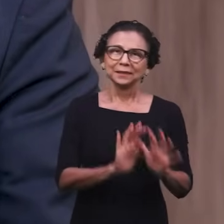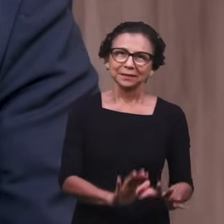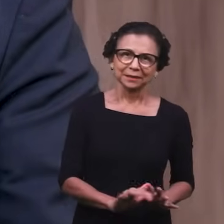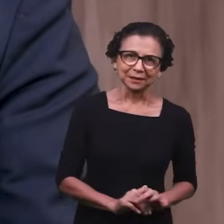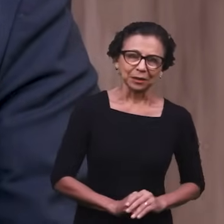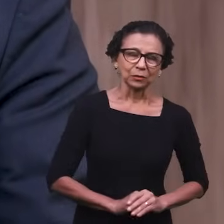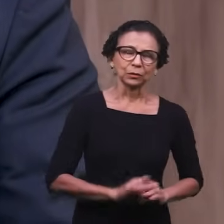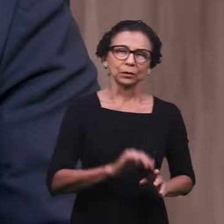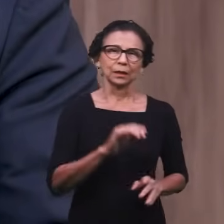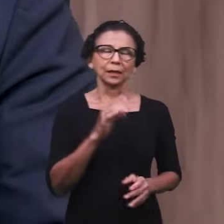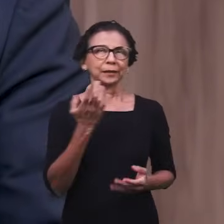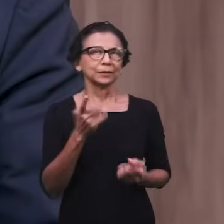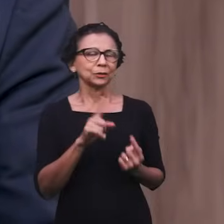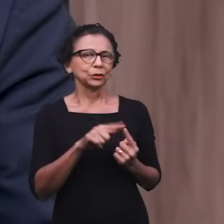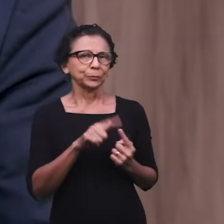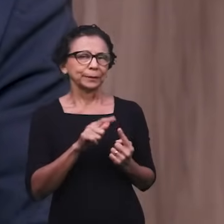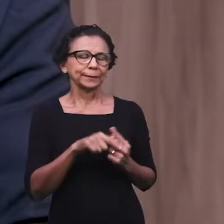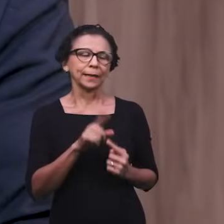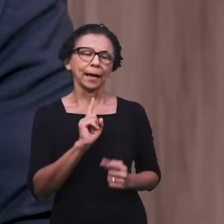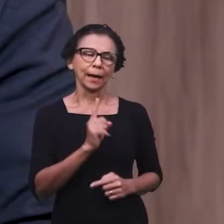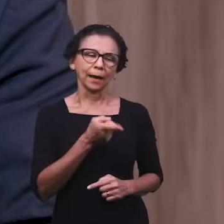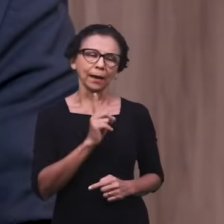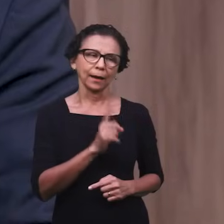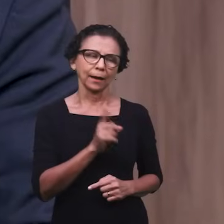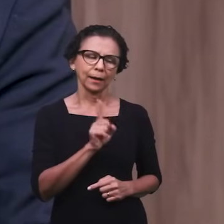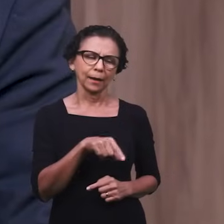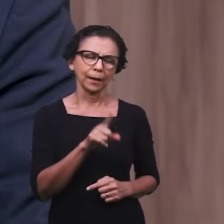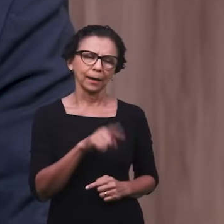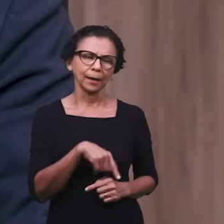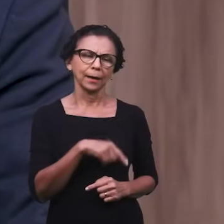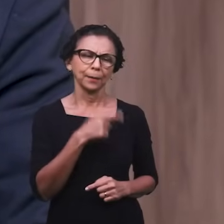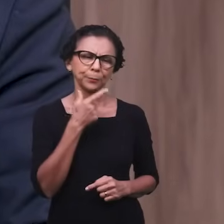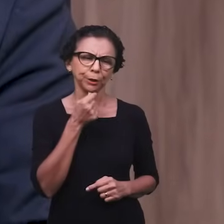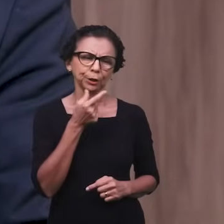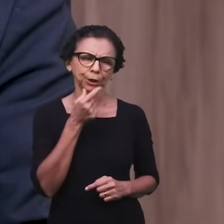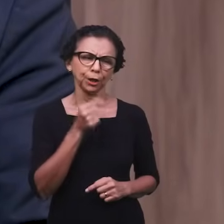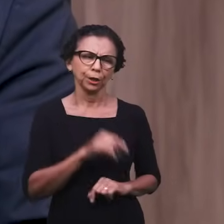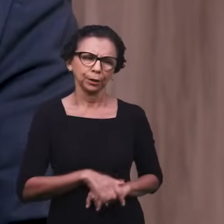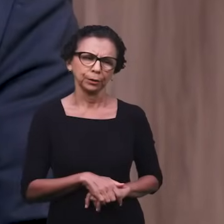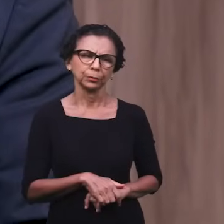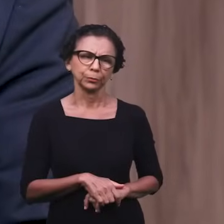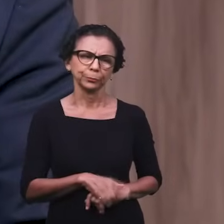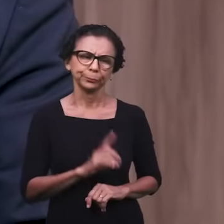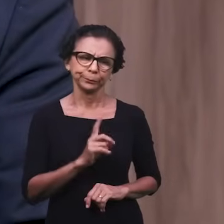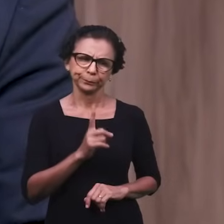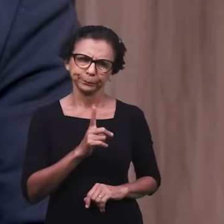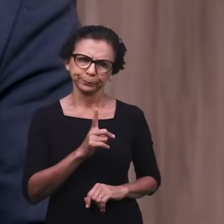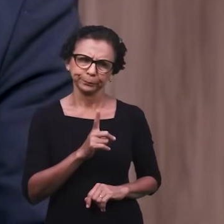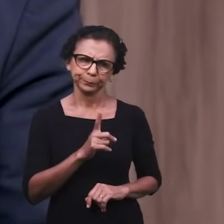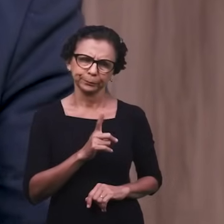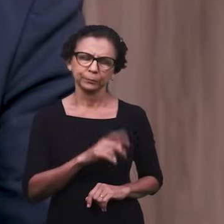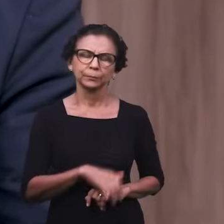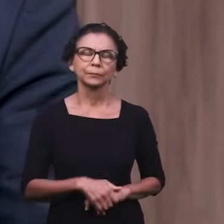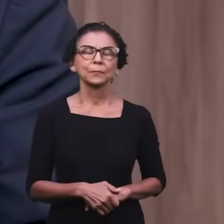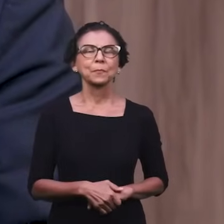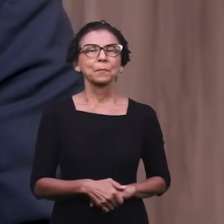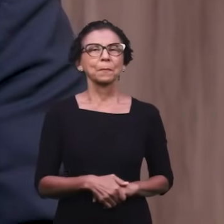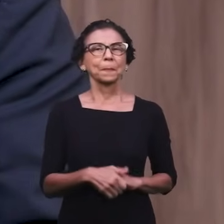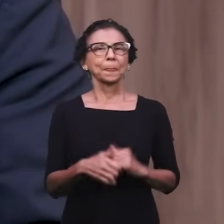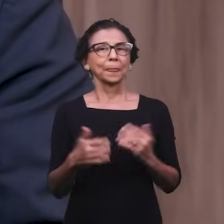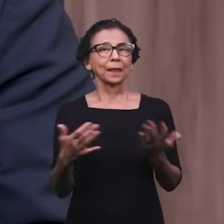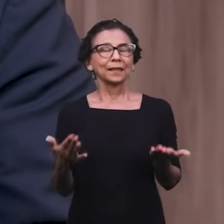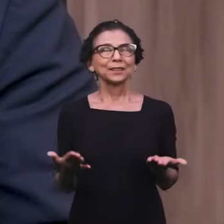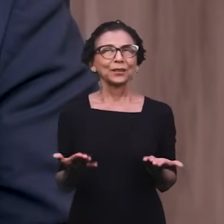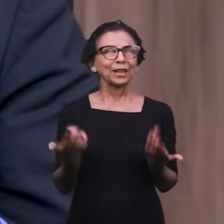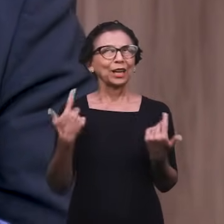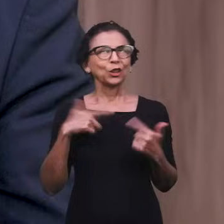criança, por exemplo, né? Então, a gente pode dar vários outros exemplos aqui. Porque a inteligência artificial